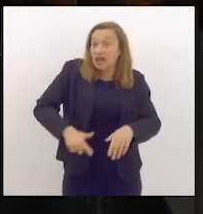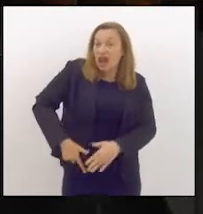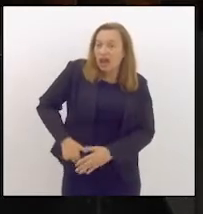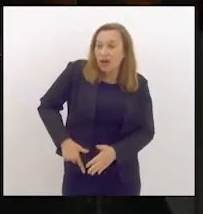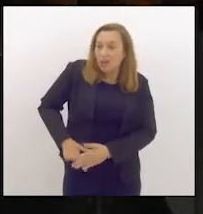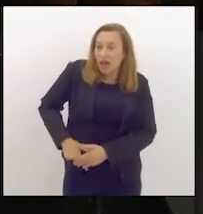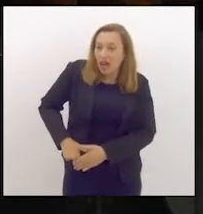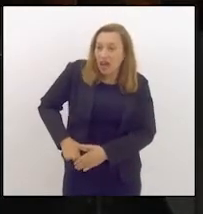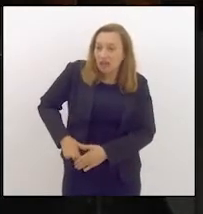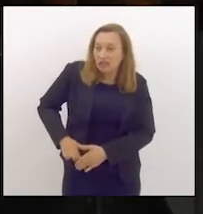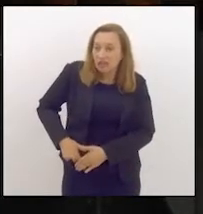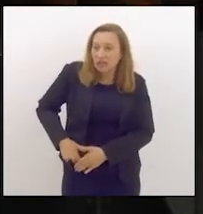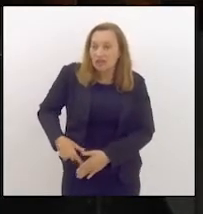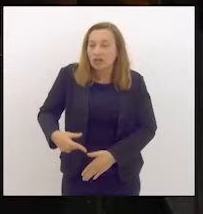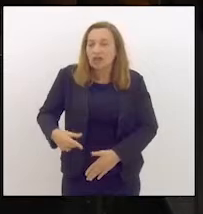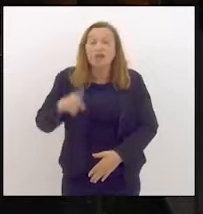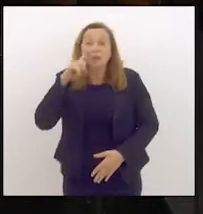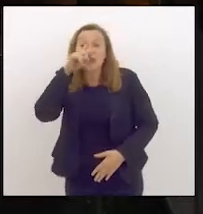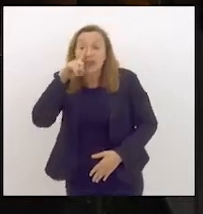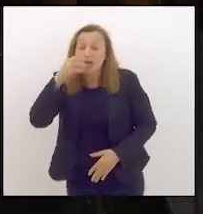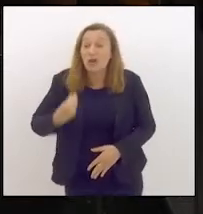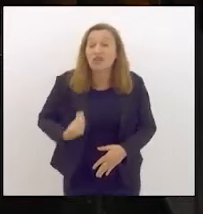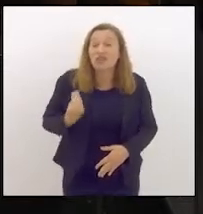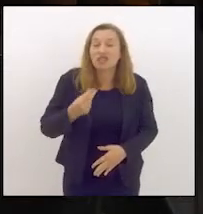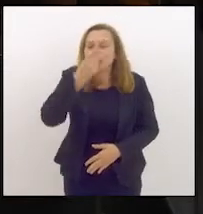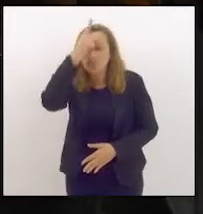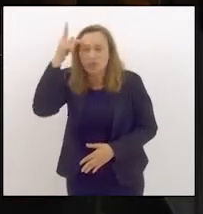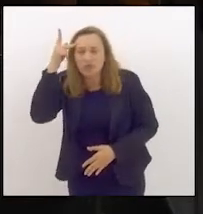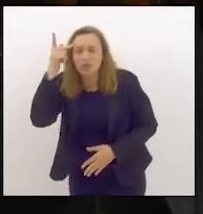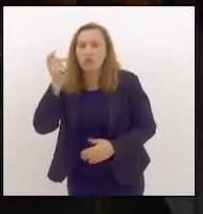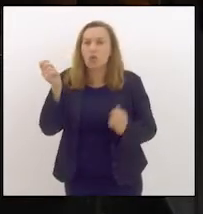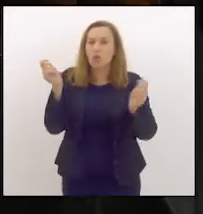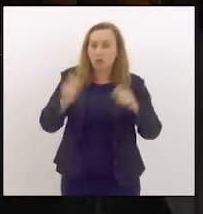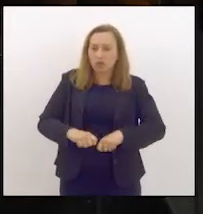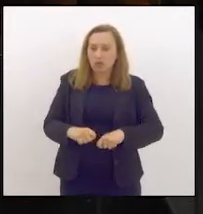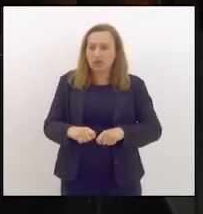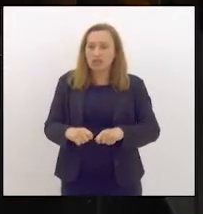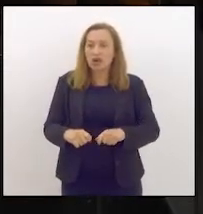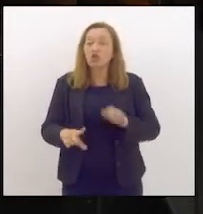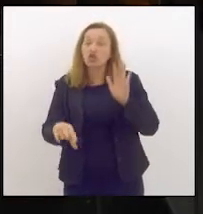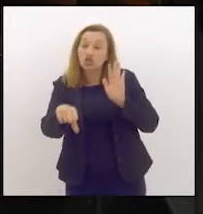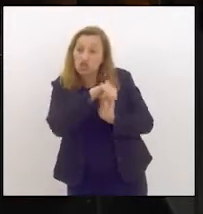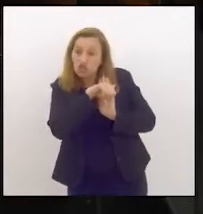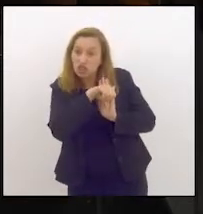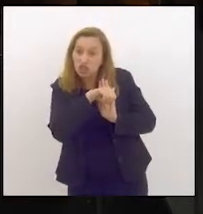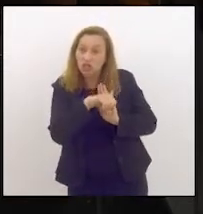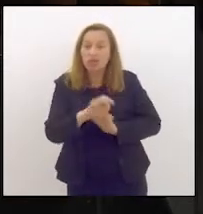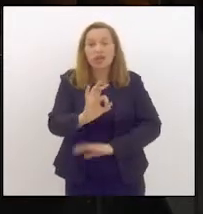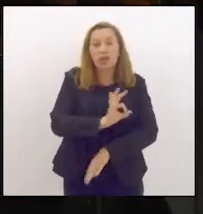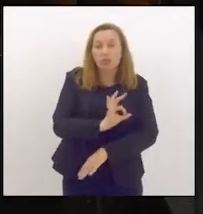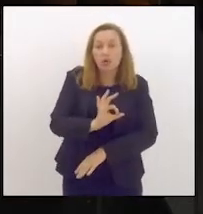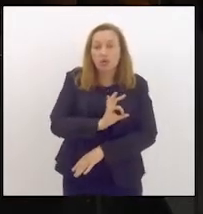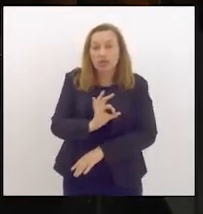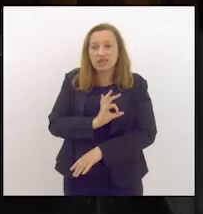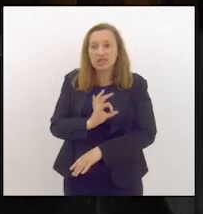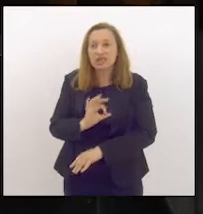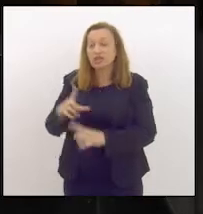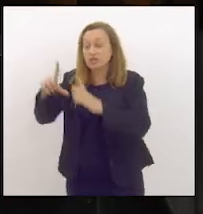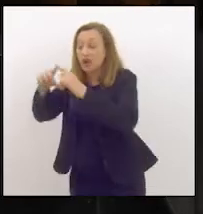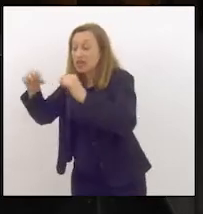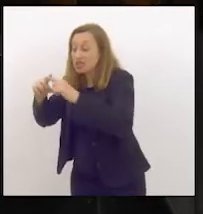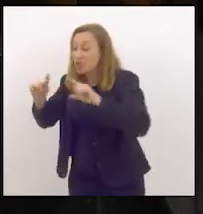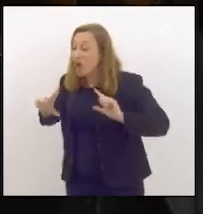armado colocando em risco a vida das pessoas potencial prática criminosa EA polícia de Brasília agiu com